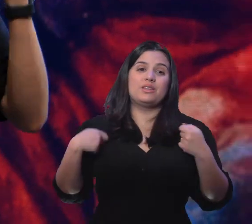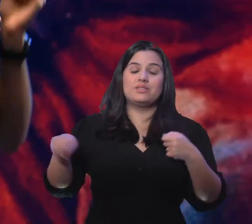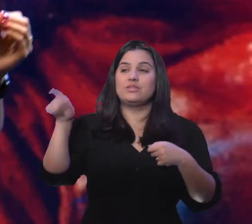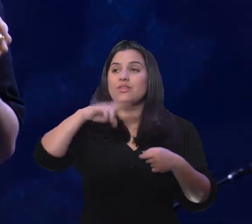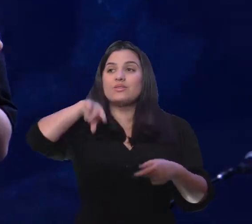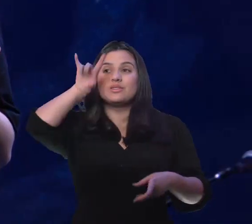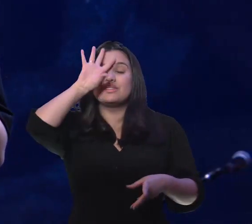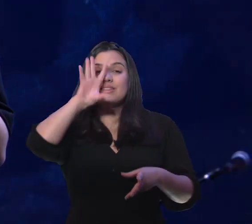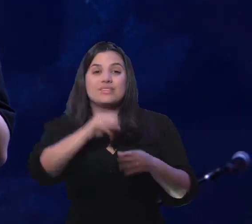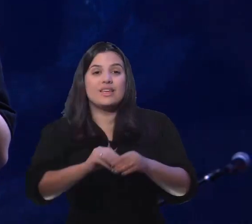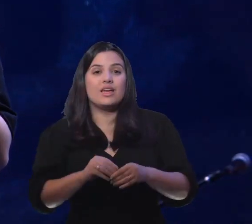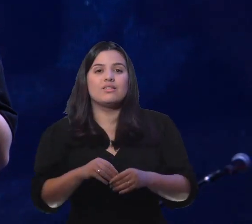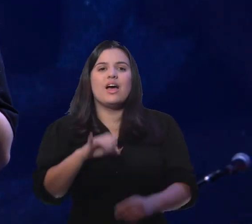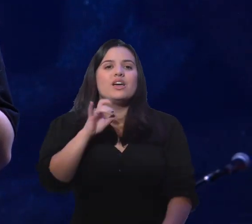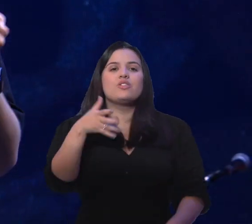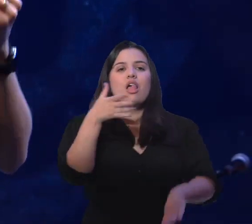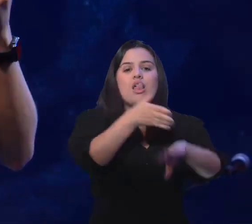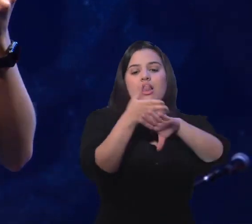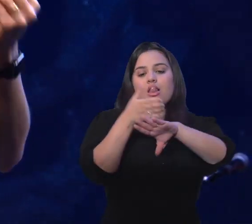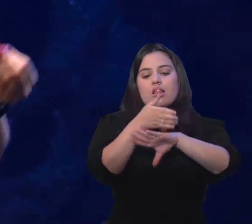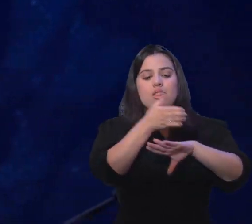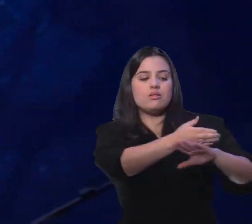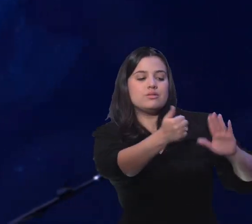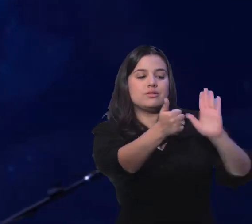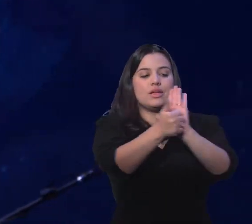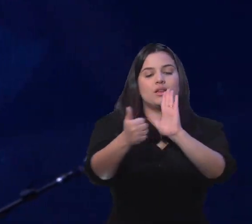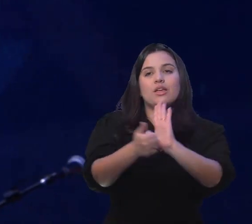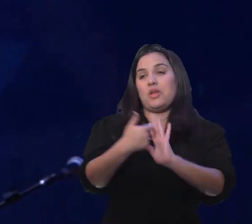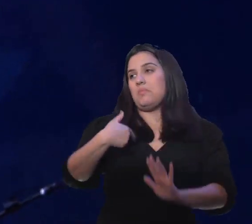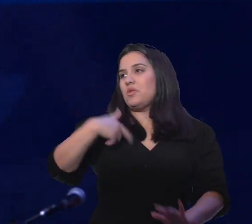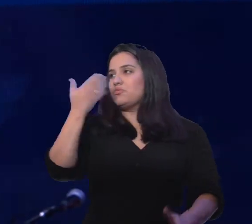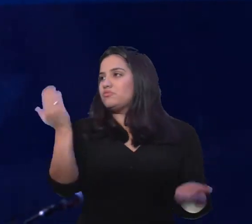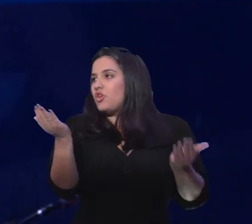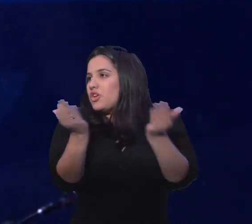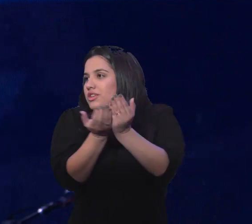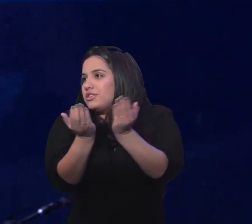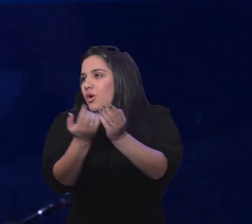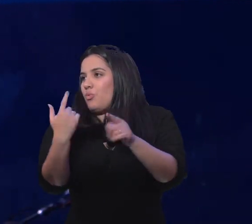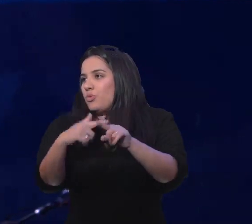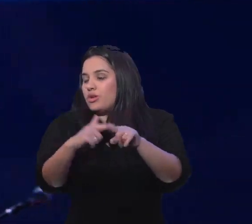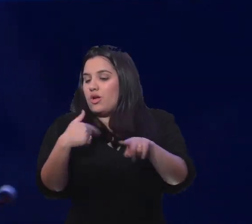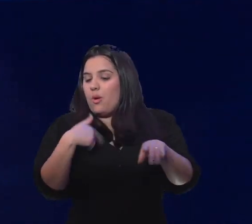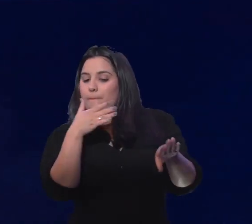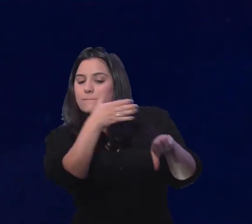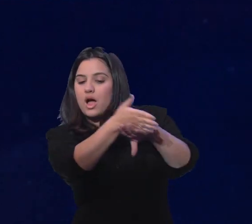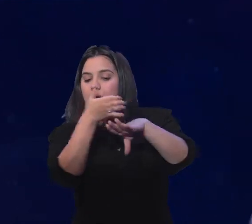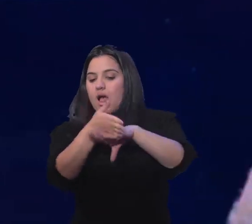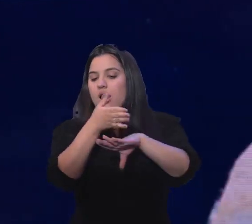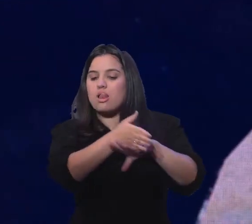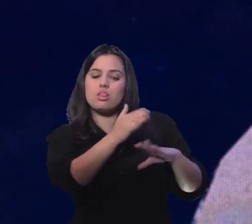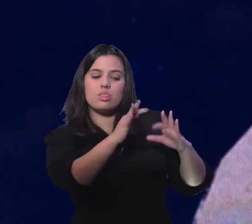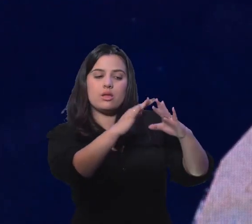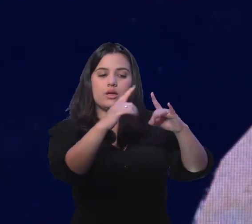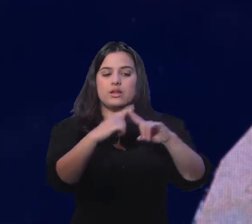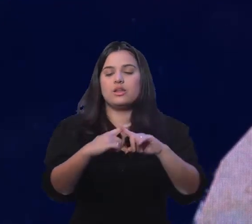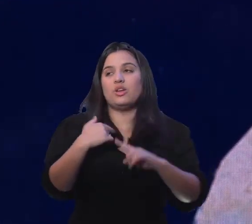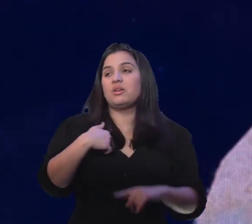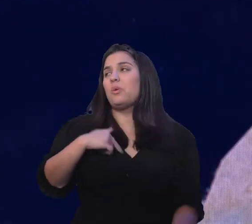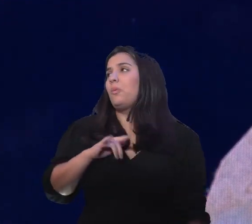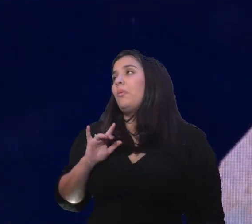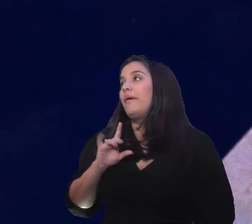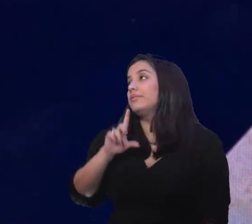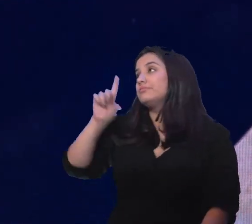não adianta só vir na igreja para se dizer que é cristão. Não adianta só vir na igreja para dizer que você ama